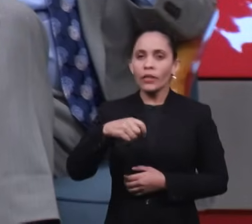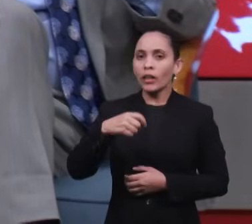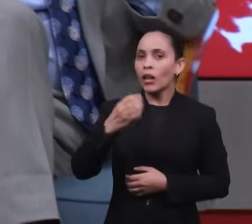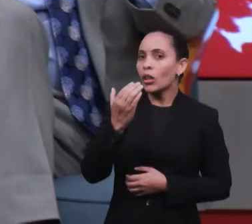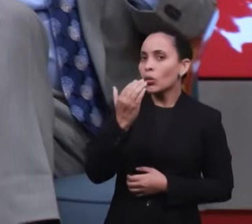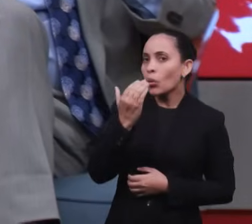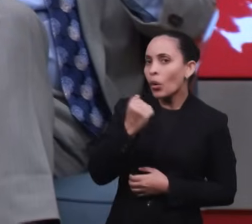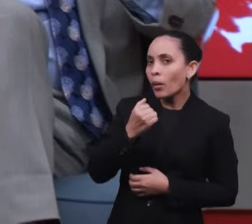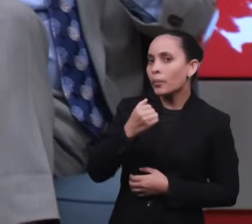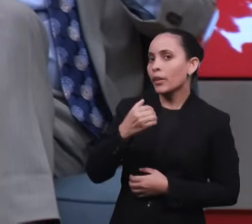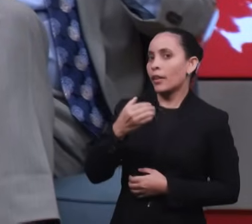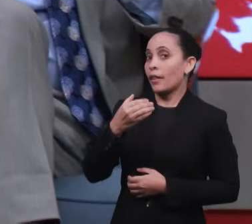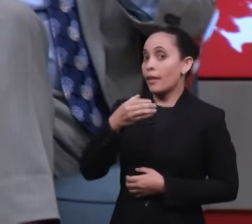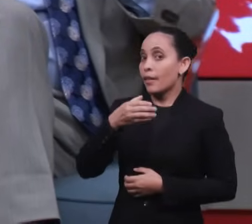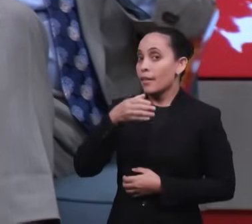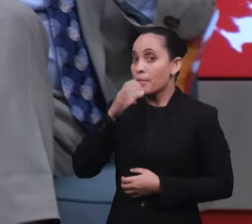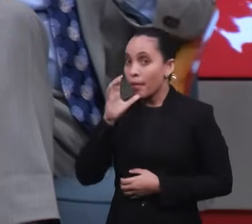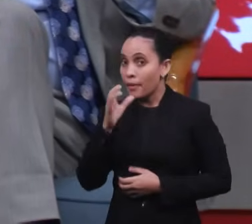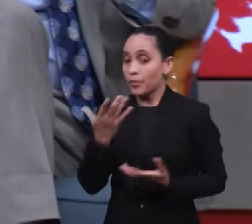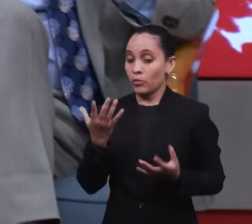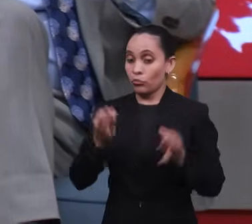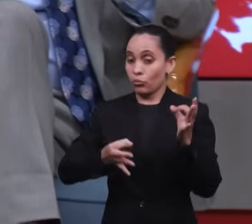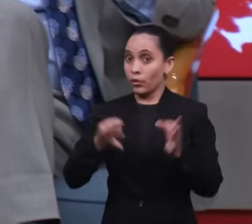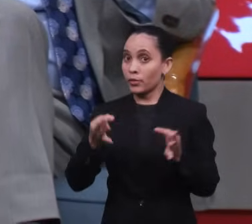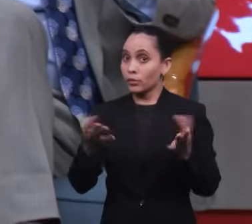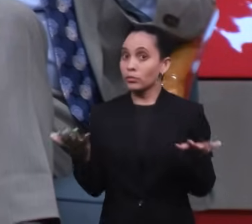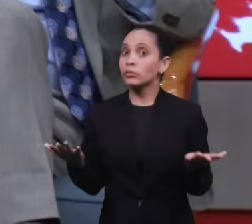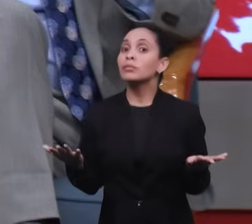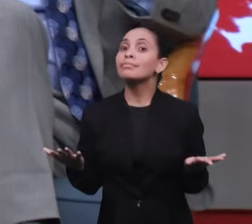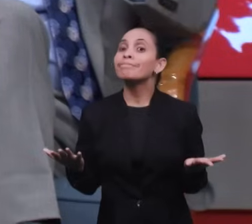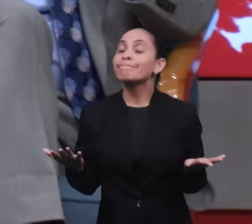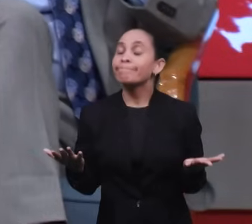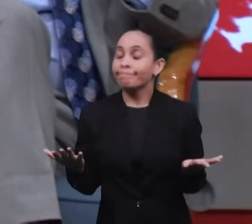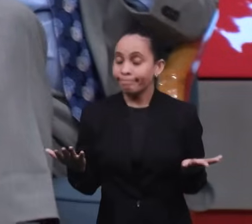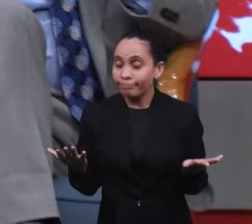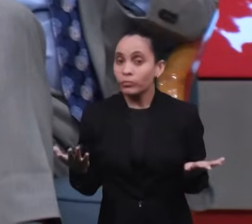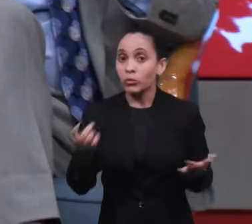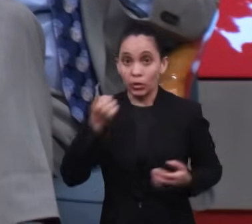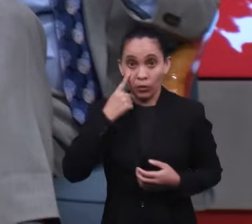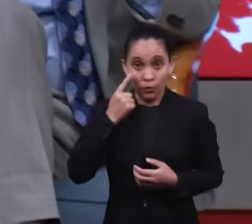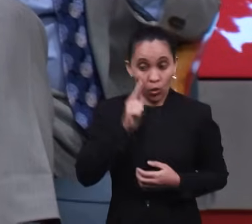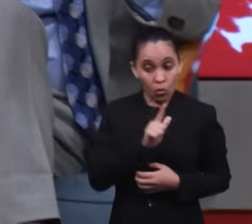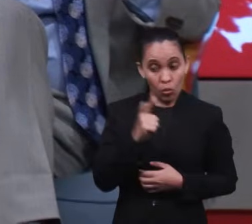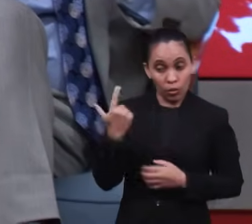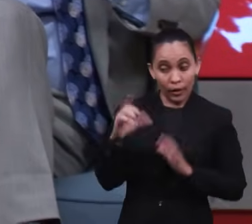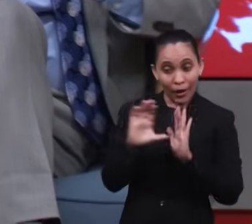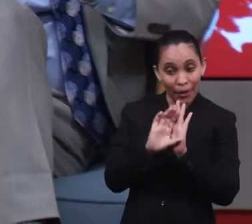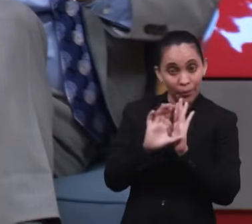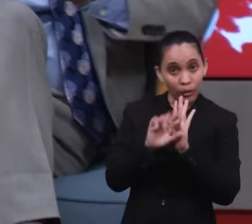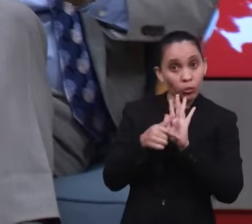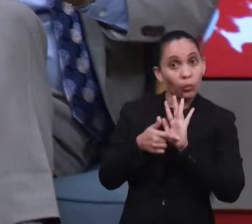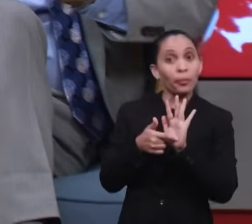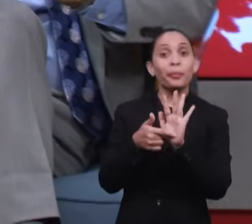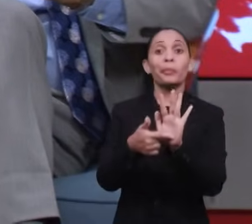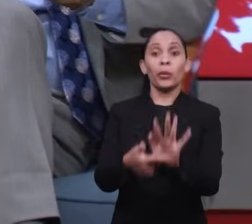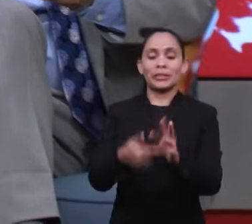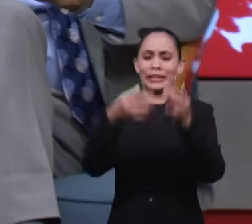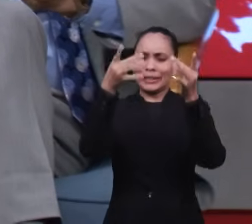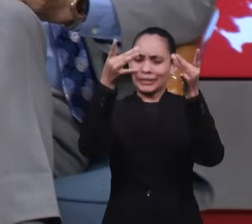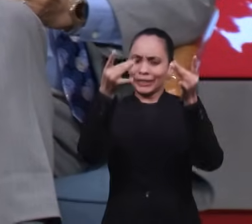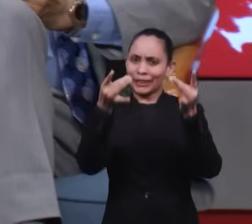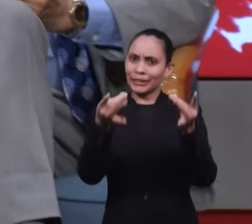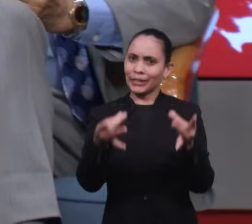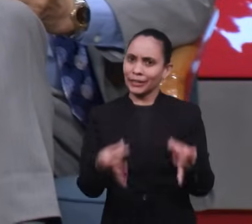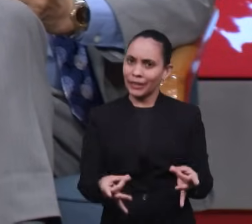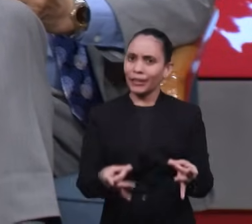quem come e bebe indignamente, come e bebe juízo para si. Vocês vão ver que no capítulo